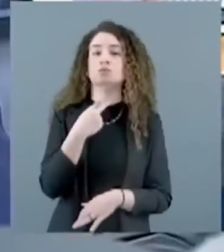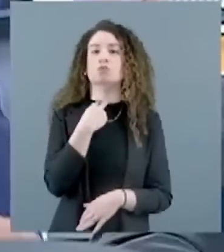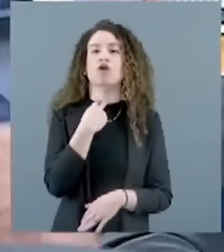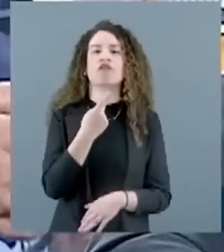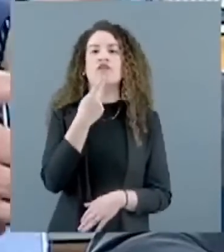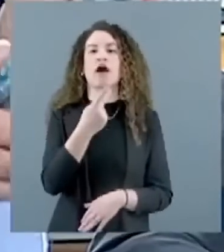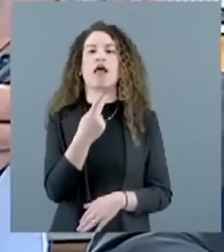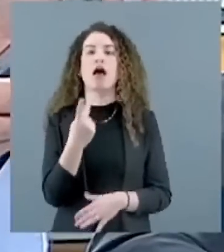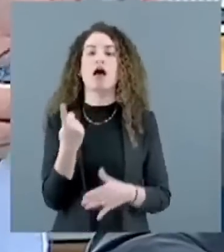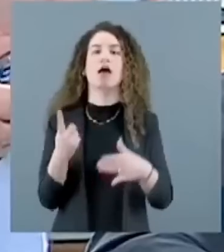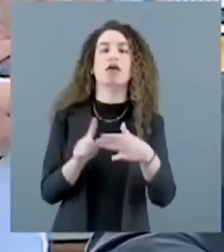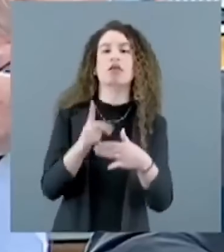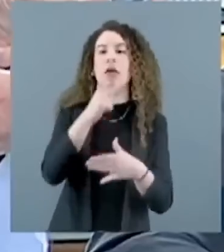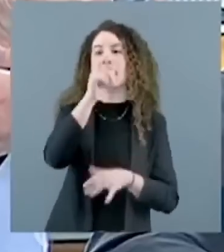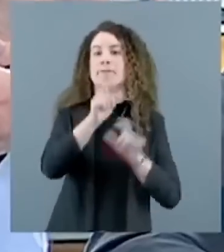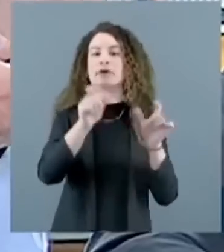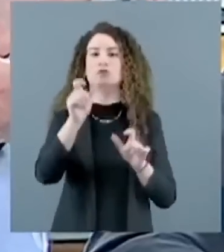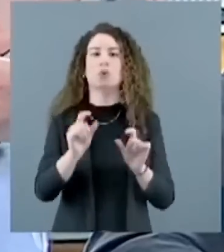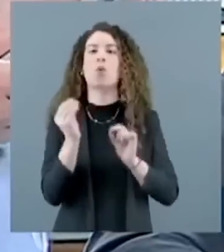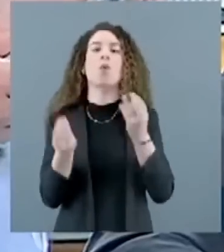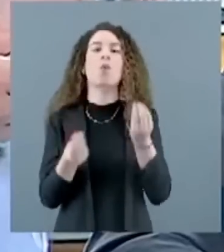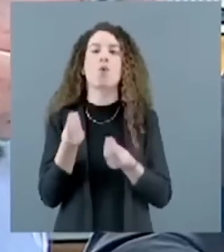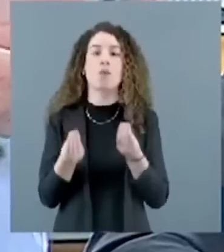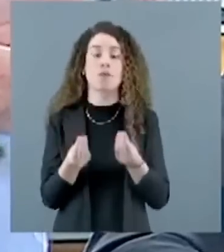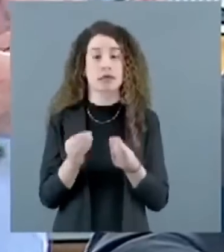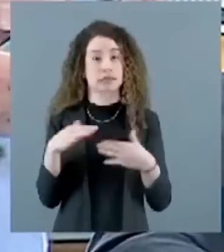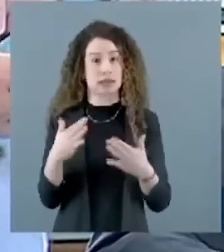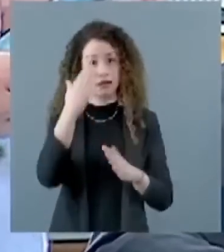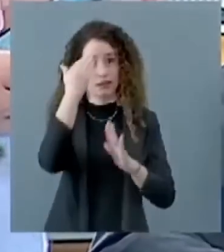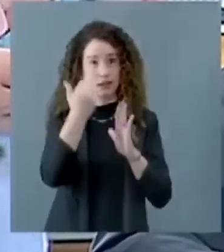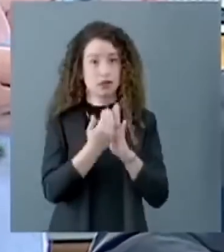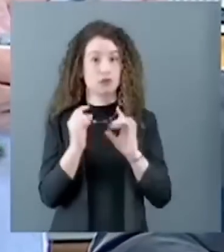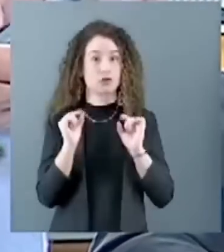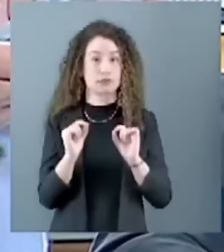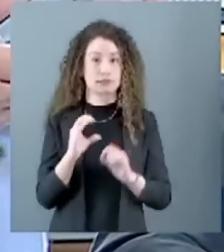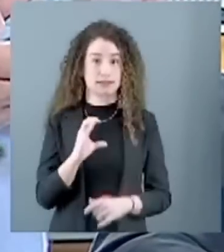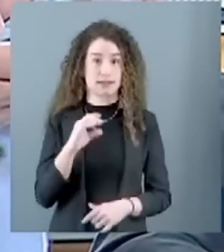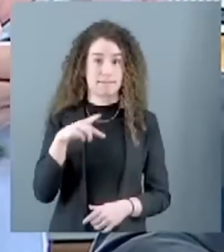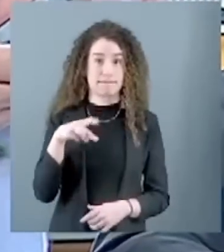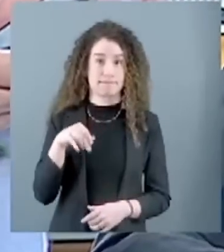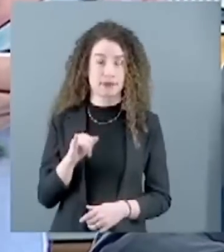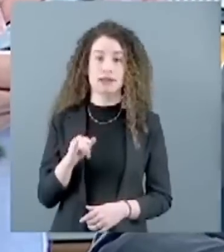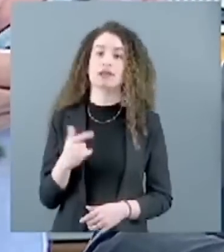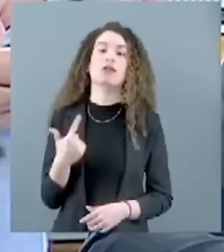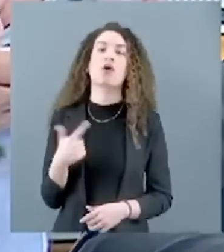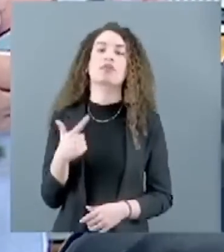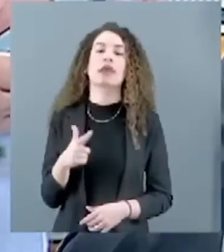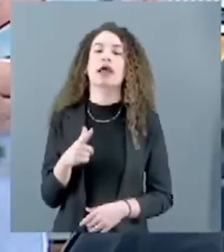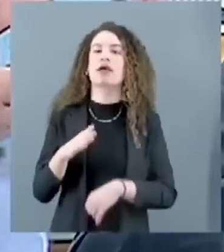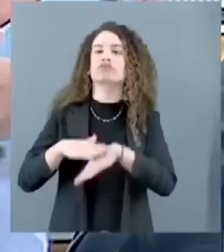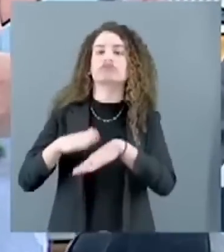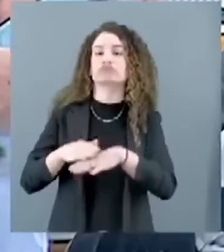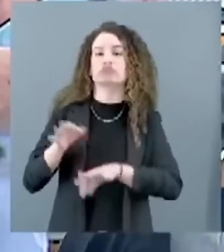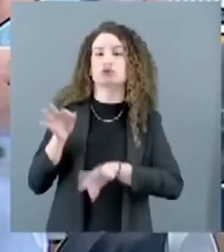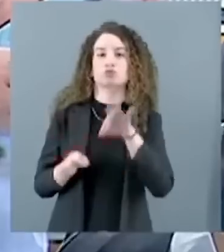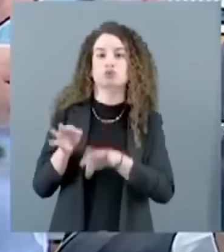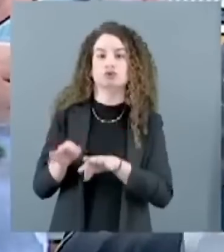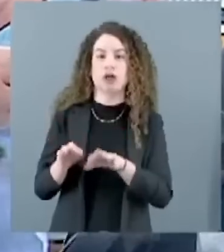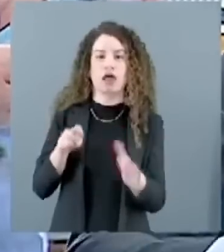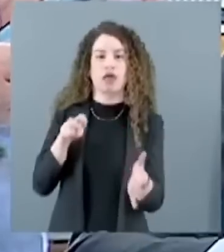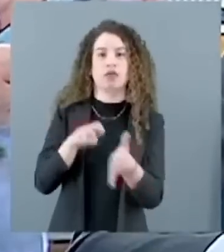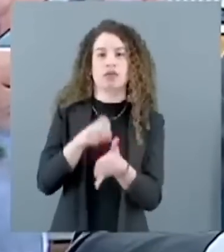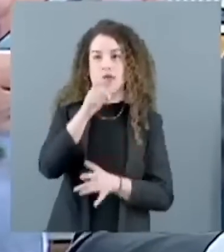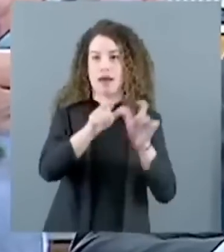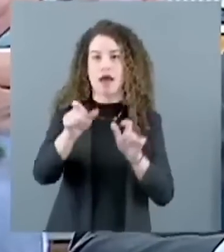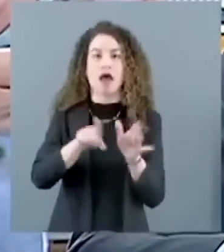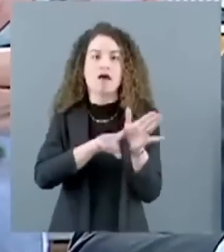aplicação de sanções ou penalidades. Insta consignar, portanto, que a CPMI não tem poder de julgar, não detém competência para punir